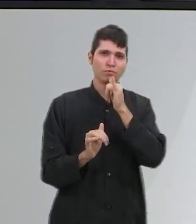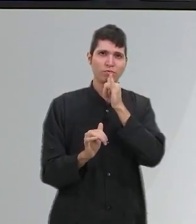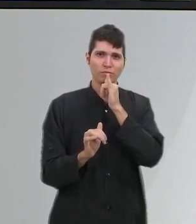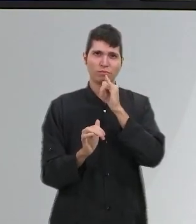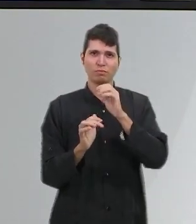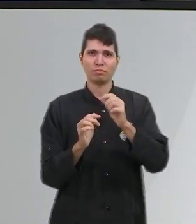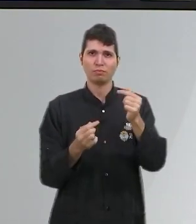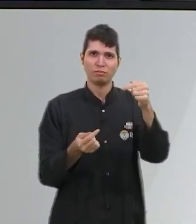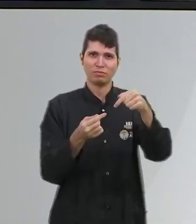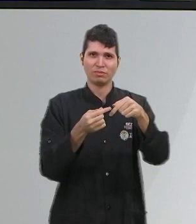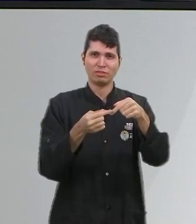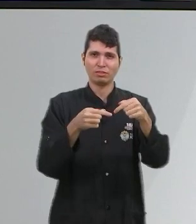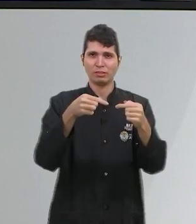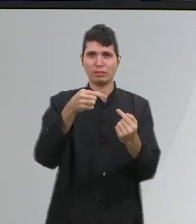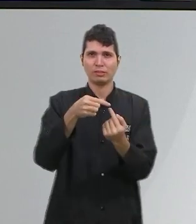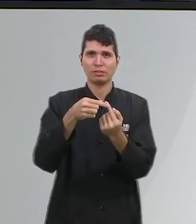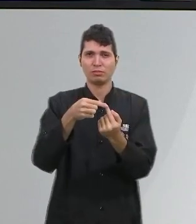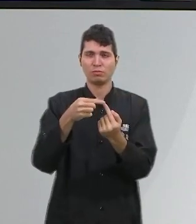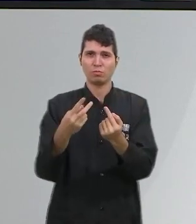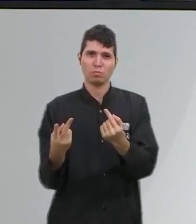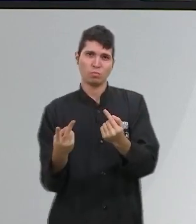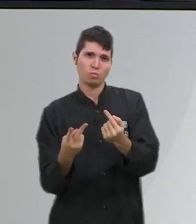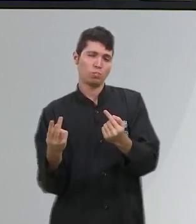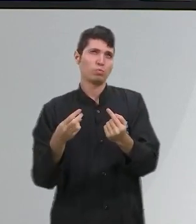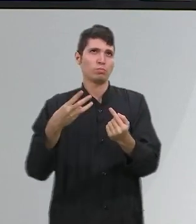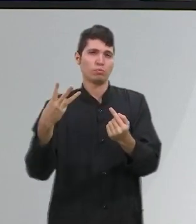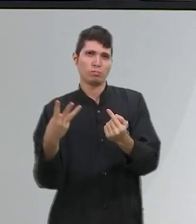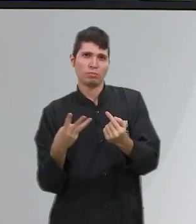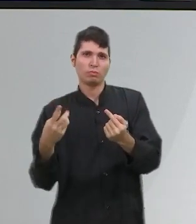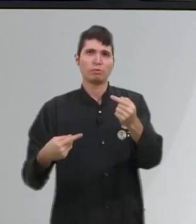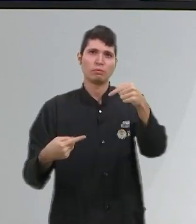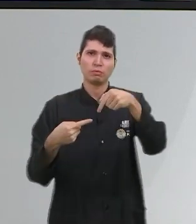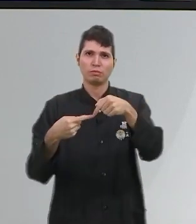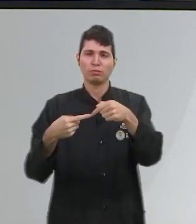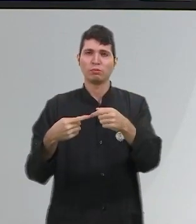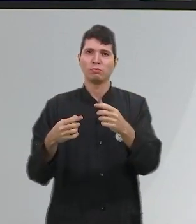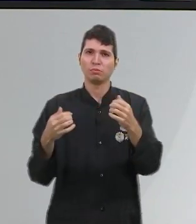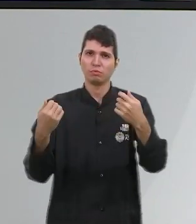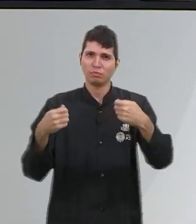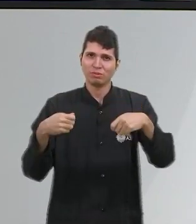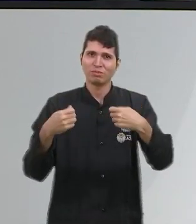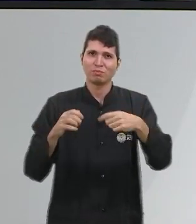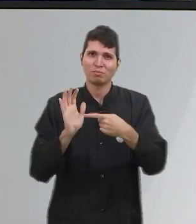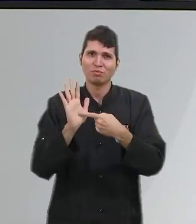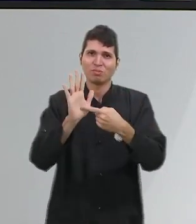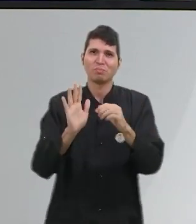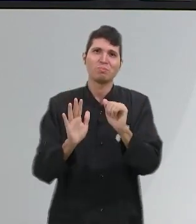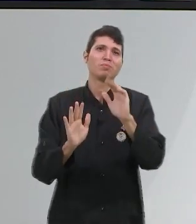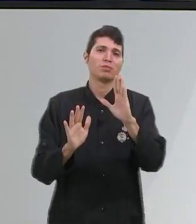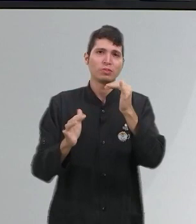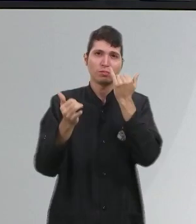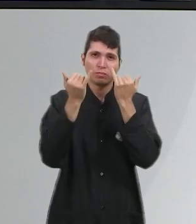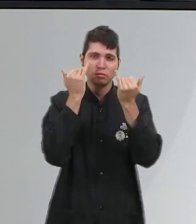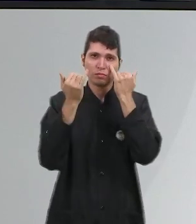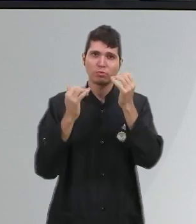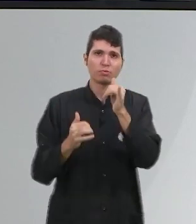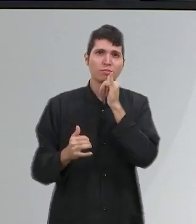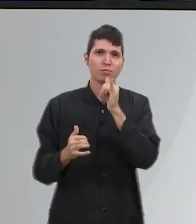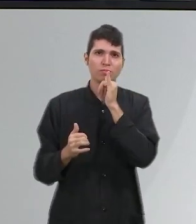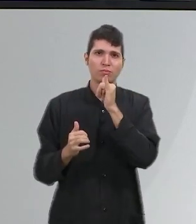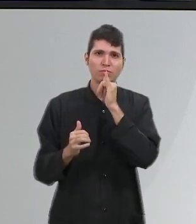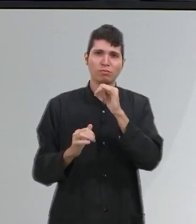simples, dupla ou tripla. Eu preciso trazer algumas informações a mais. Por exemplo, estou utilizando aqui a mesma